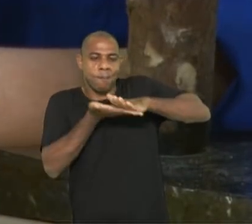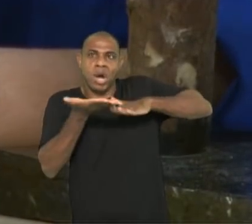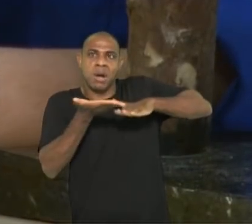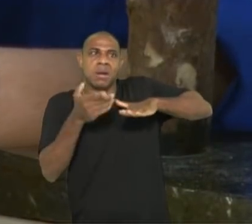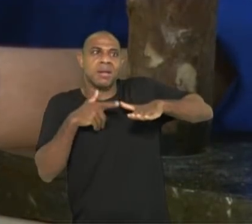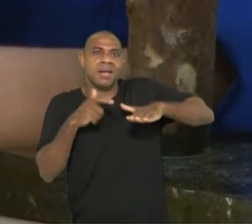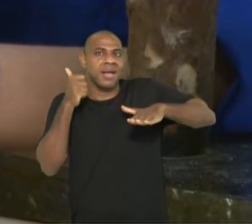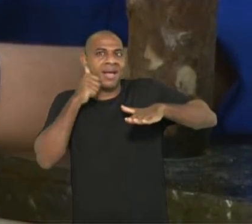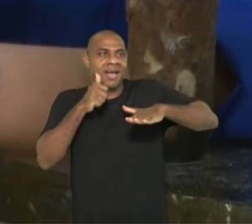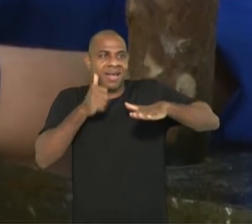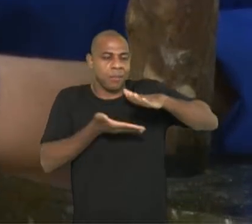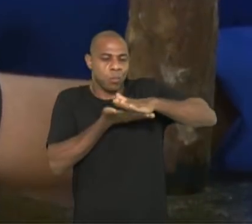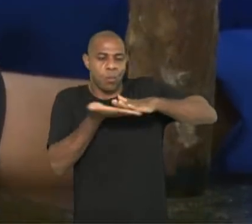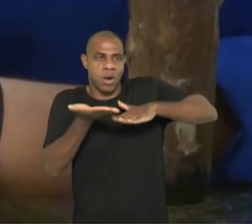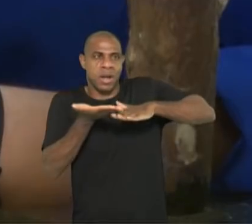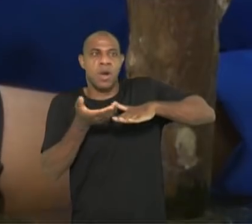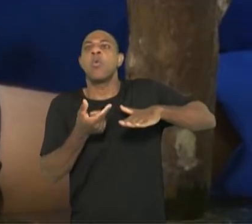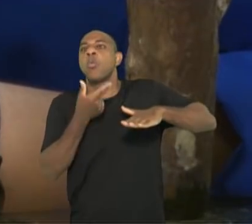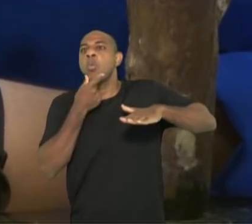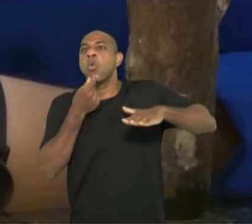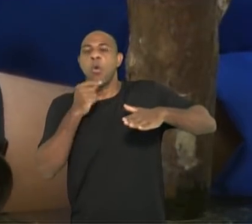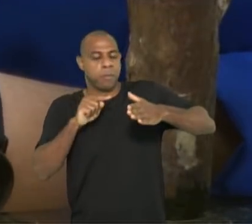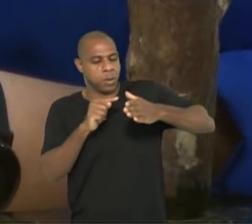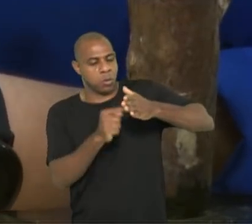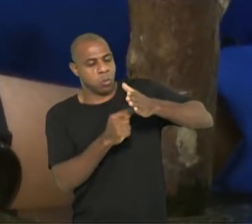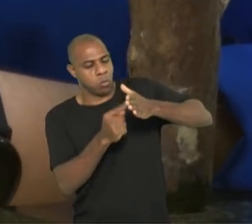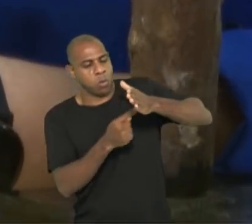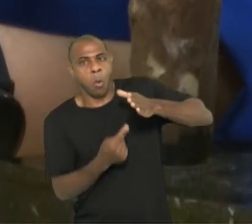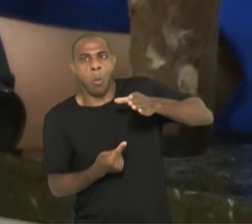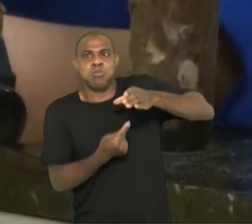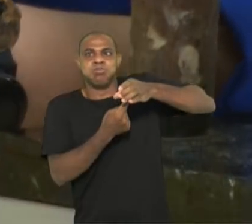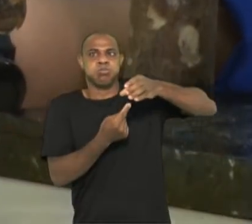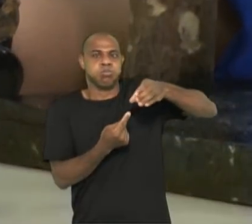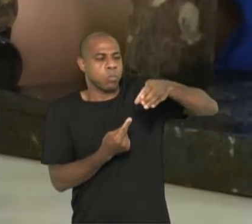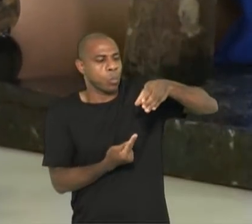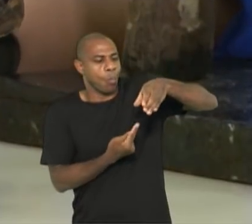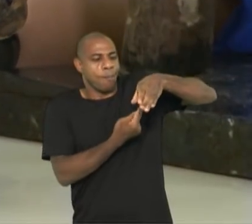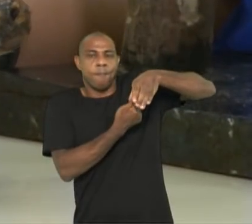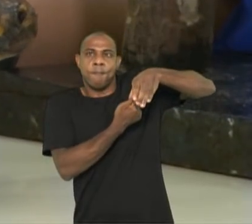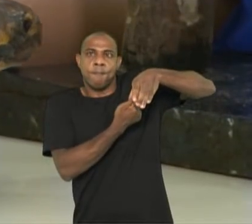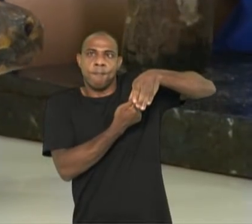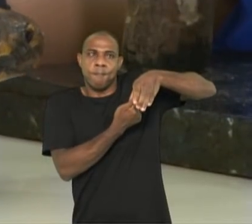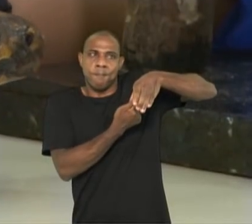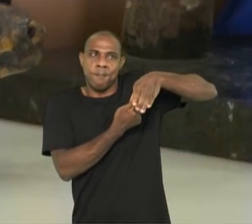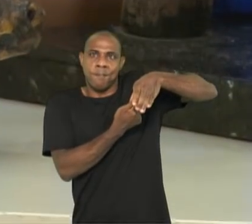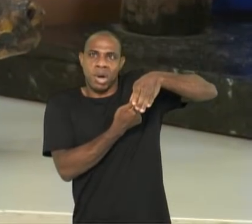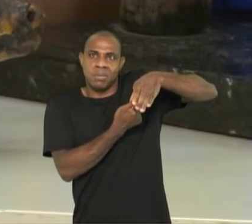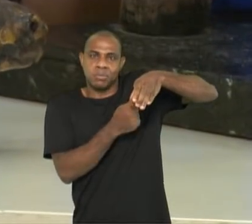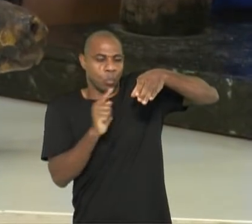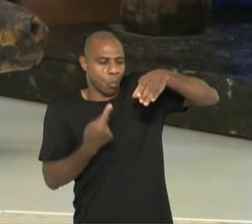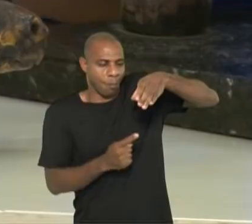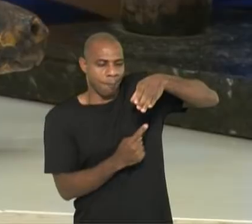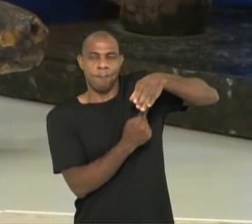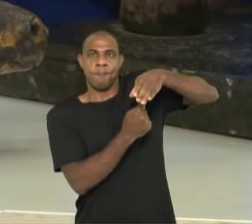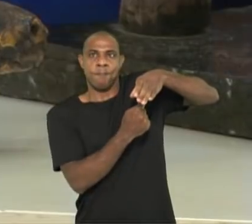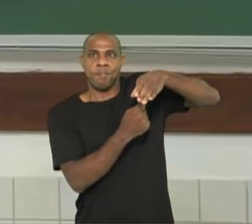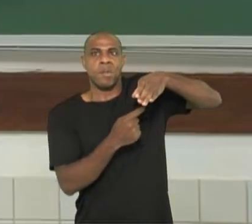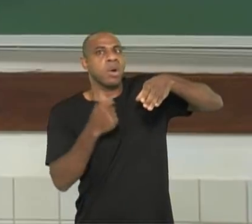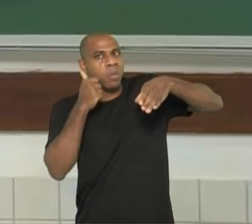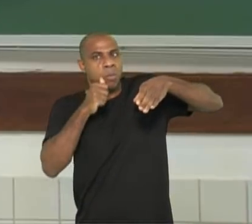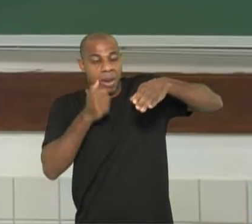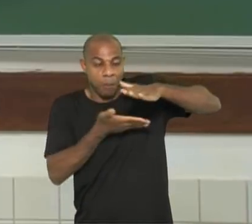legal, esse jabuti é um jabuti macho. E a gente já vai ver quais são as características mais específicas